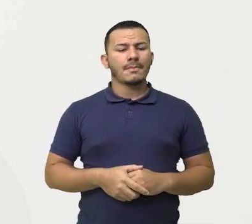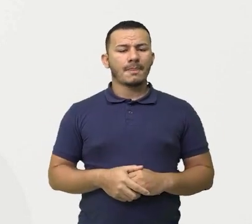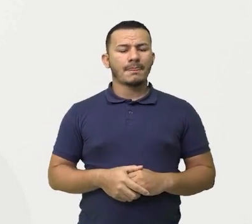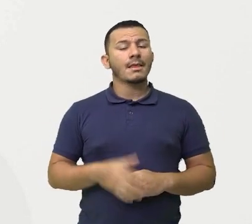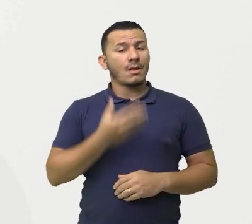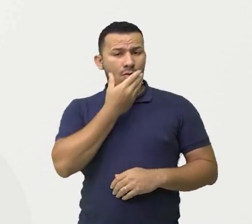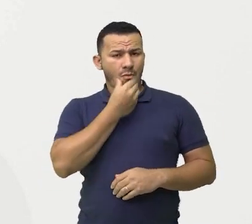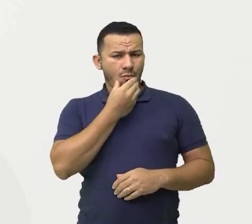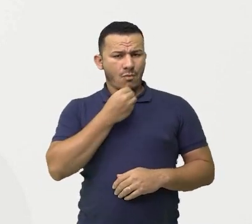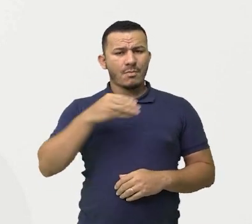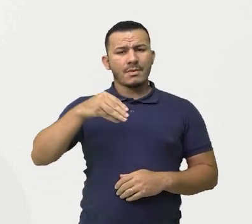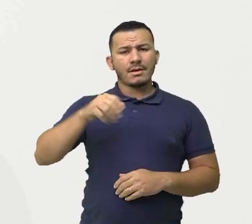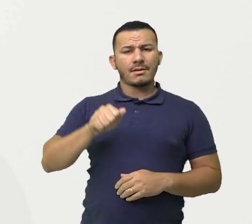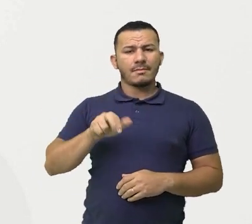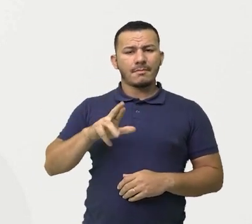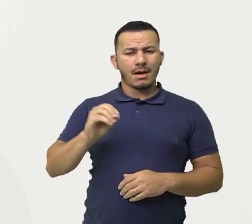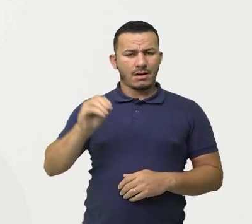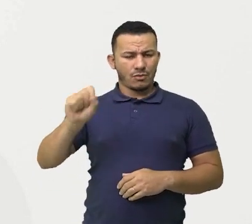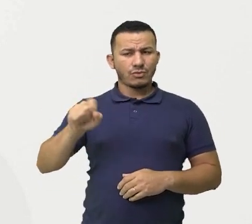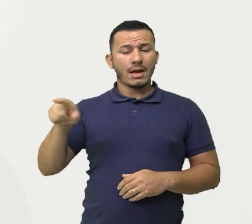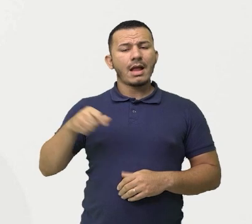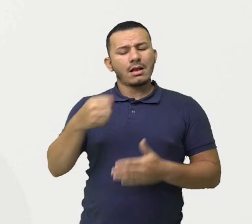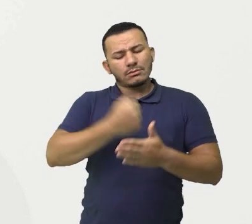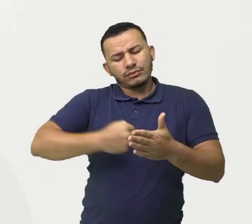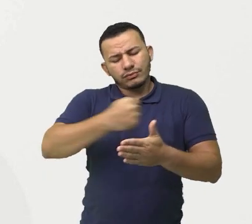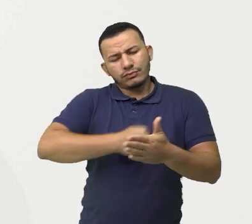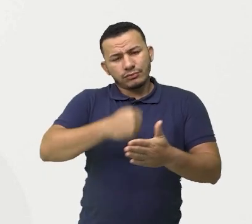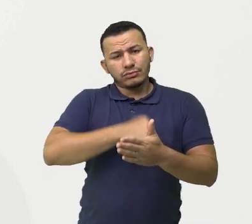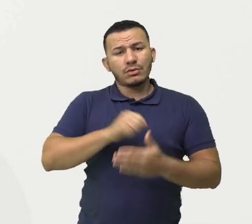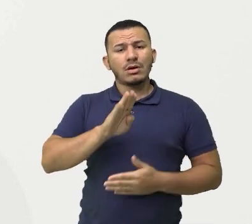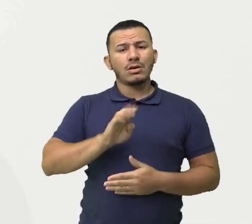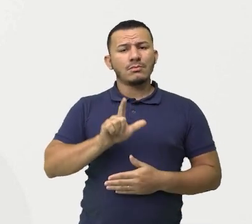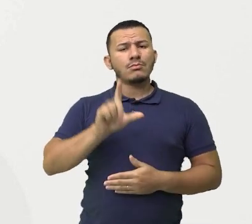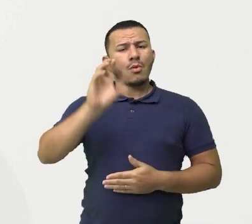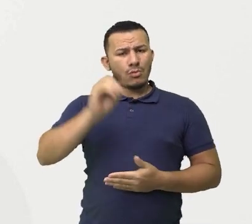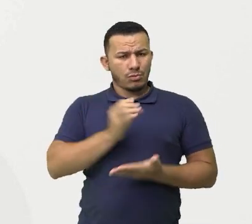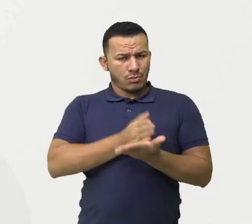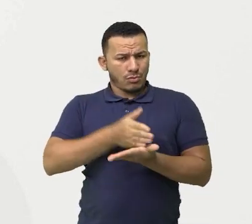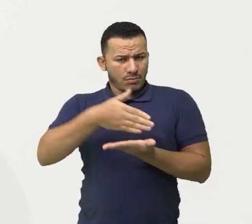faz bolo para venda. A tabela abaixo